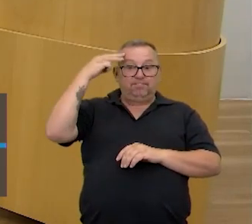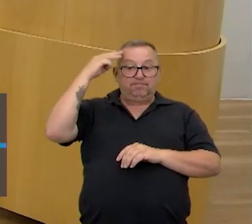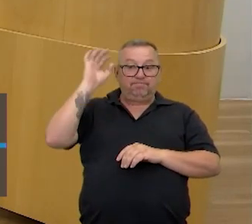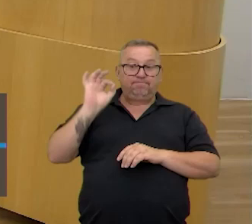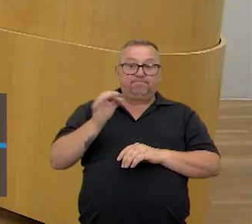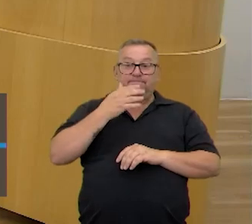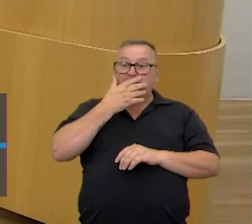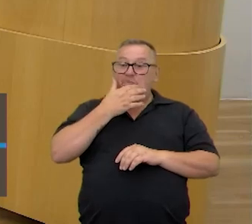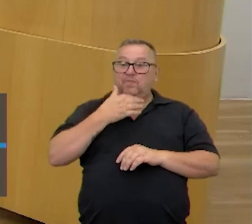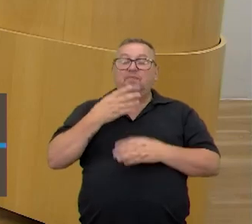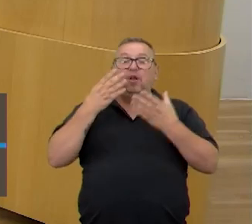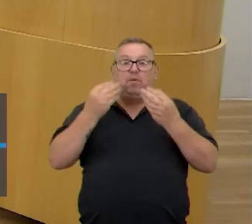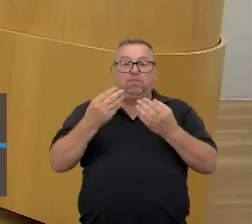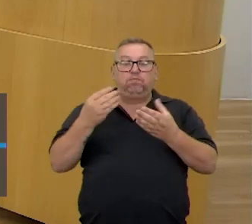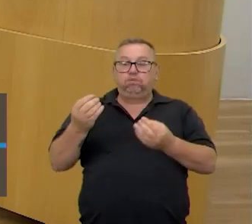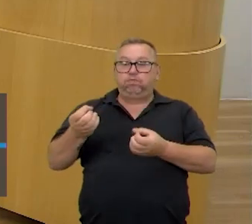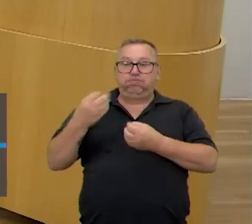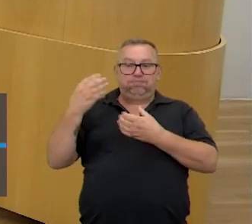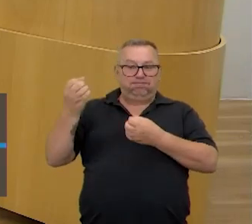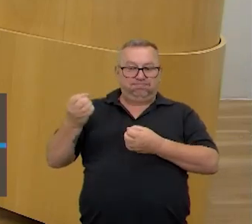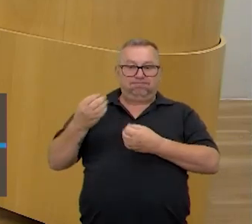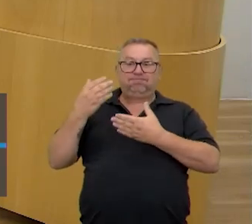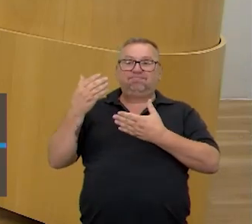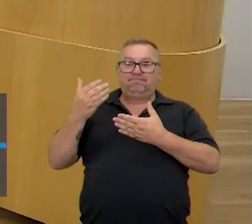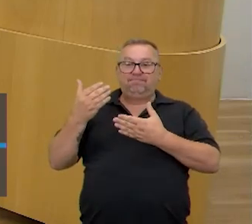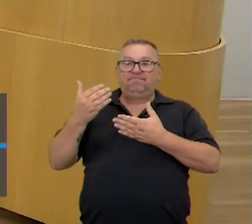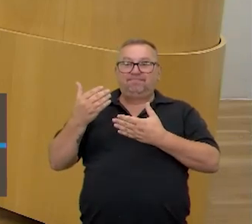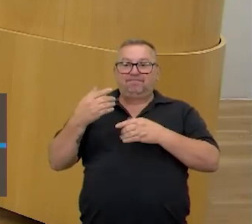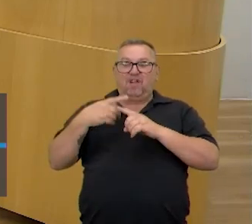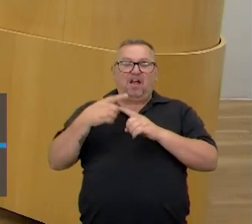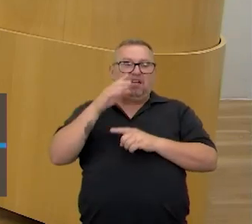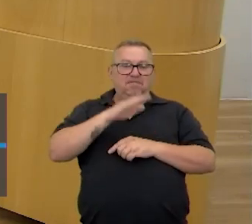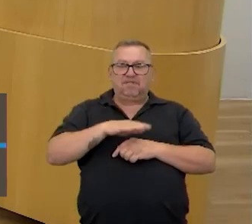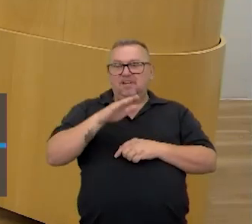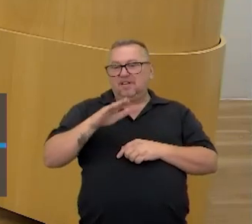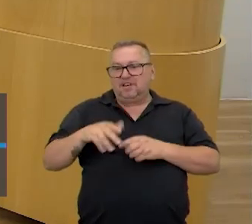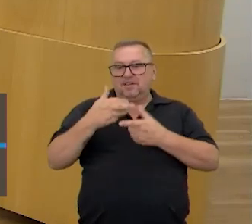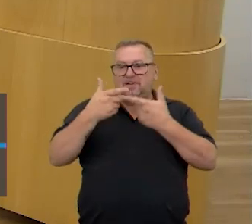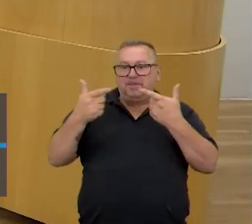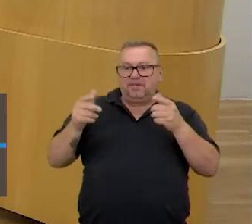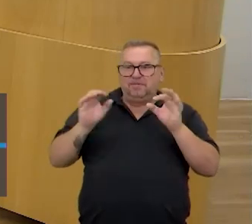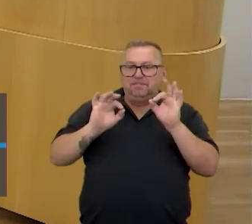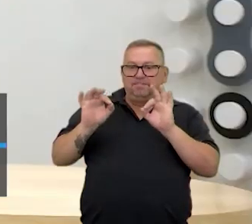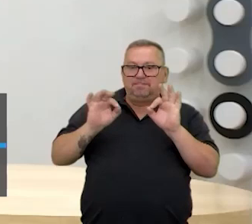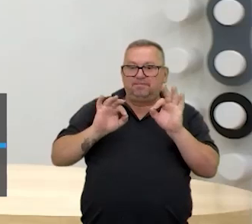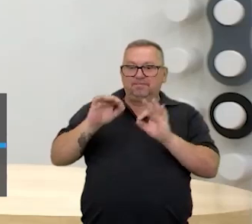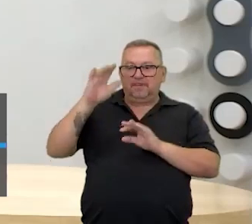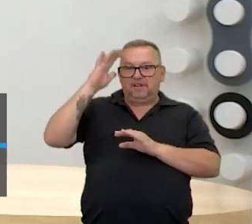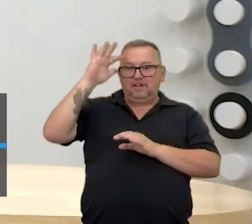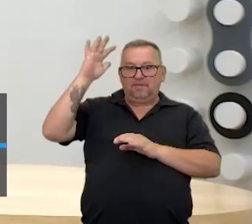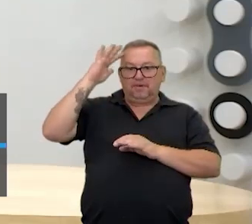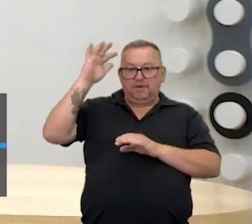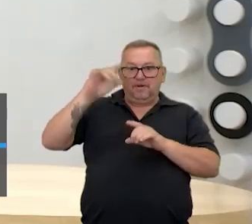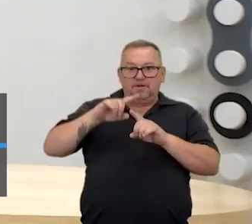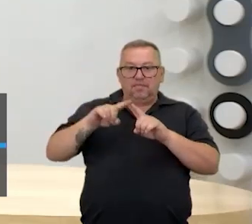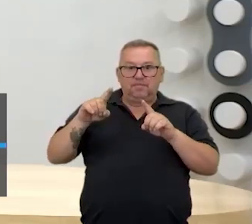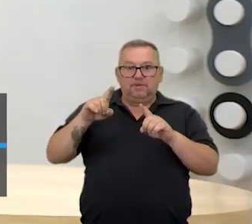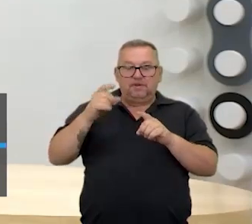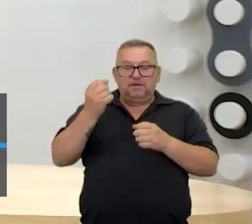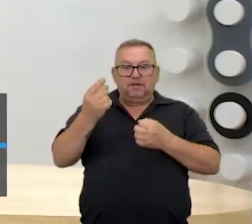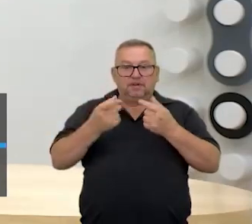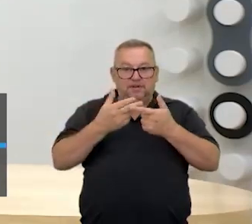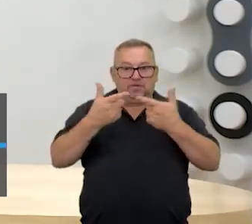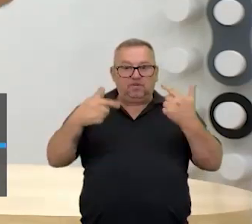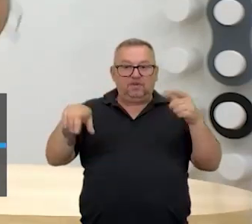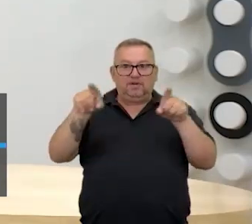daquilo. Muitas coisas que a gente faz. Não é nem porque era criança, né? 3, 4 anos, não lembro por causa da idade. Mas muitas coisas que você fez